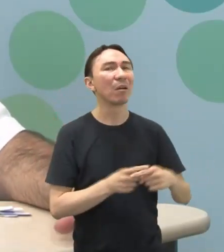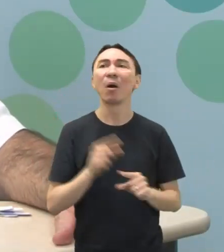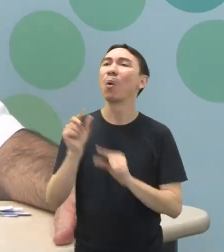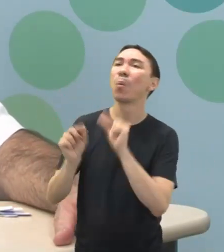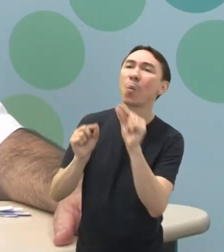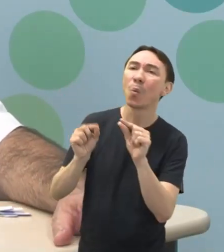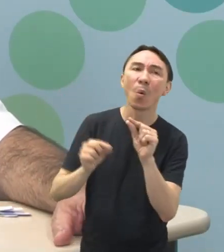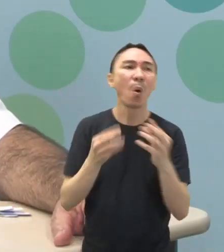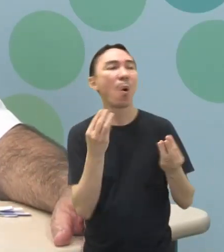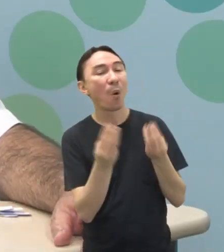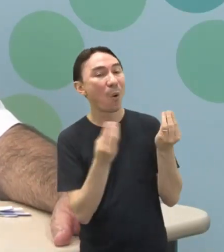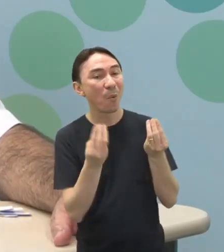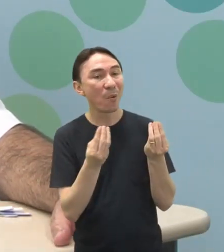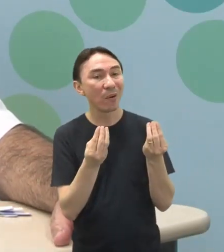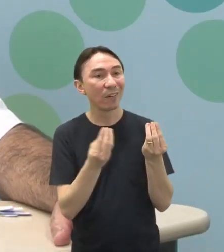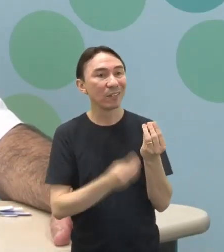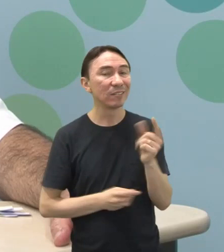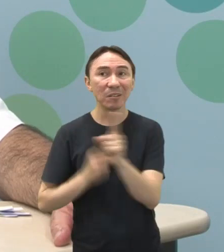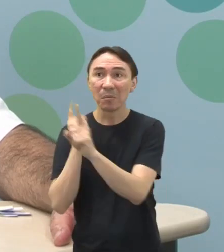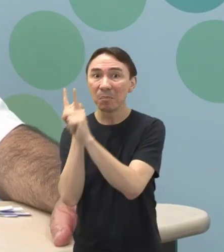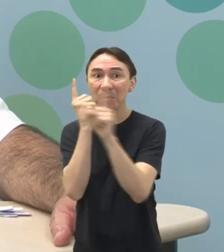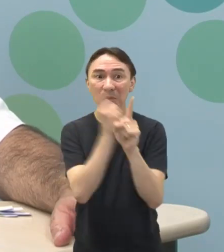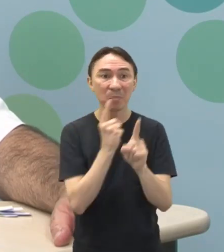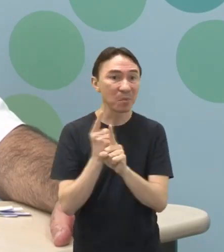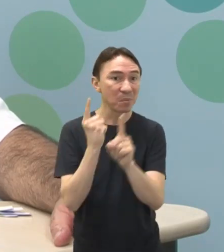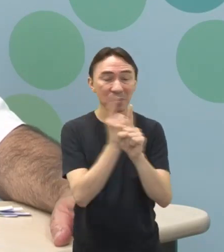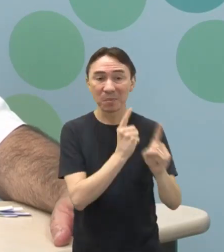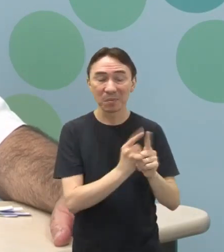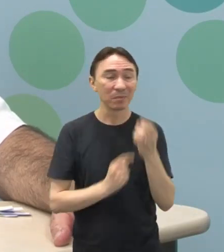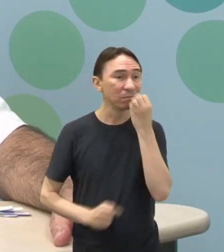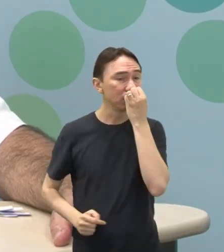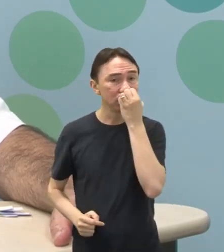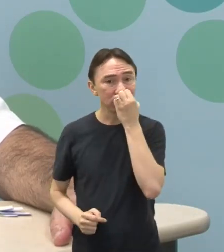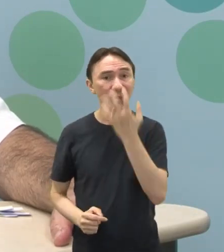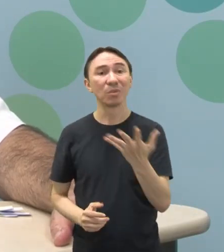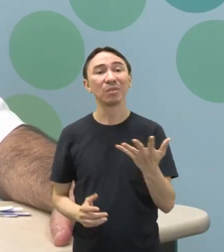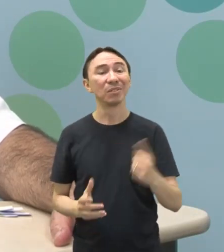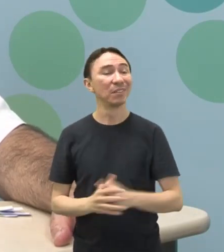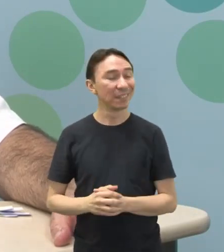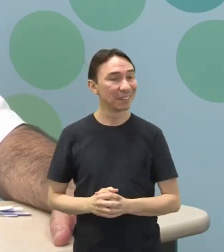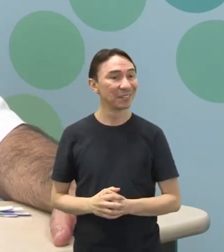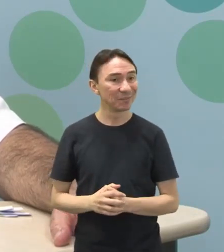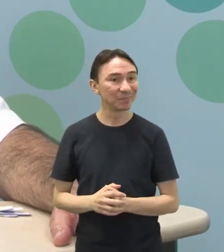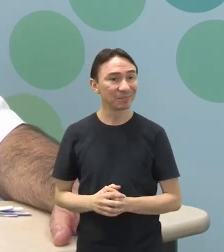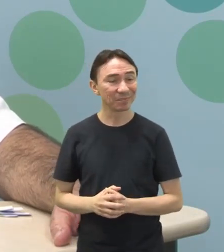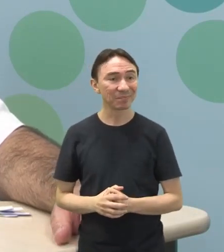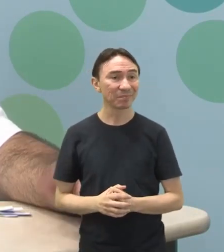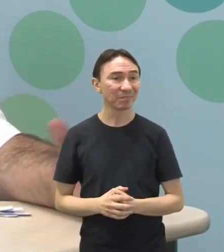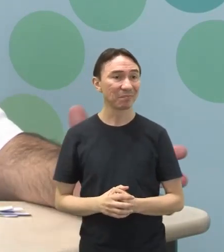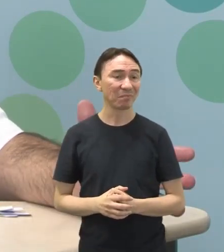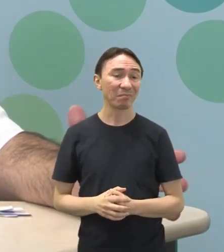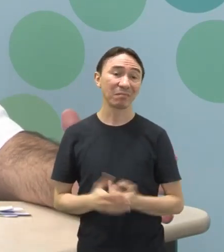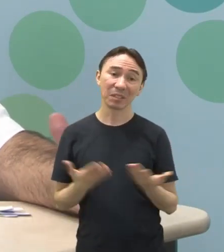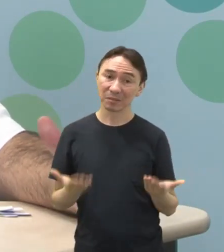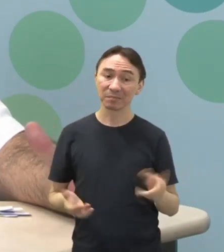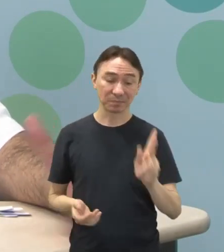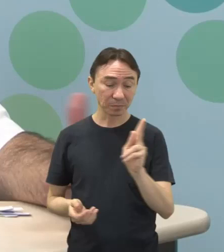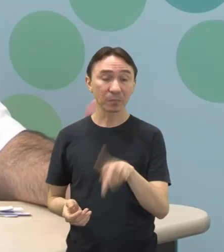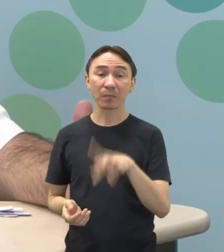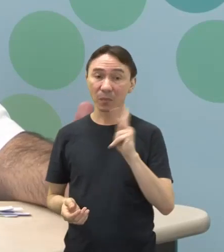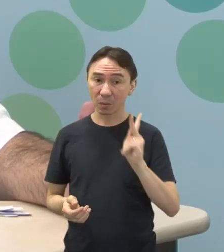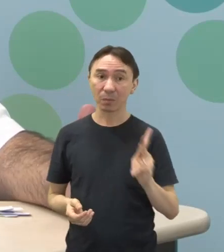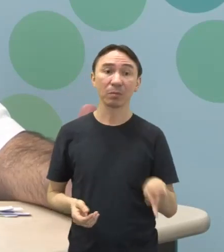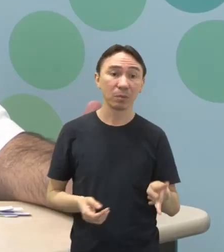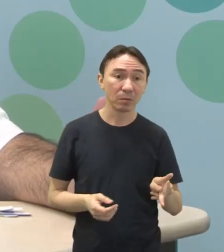Então aí as intervenções nesse nesse processo o professor pode realizar